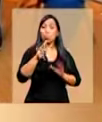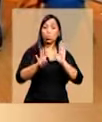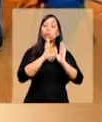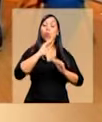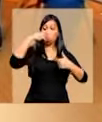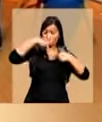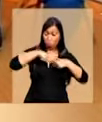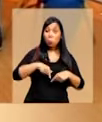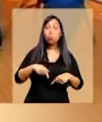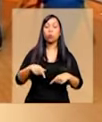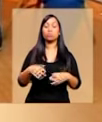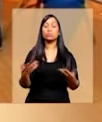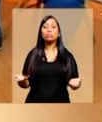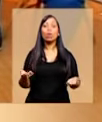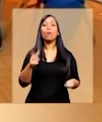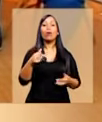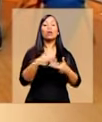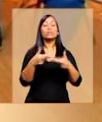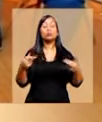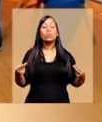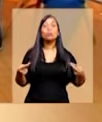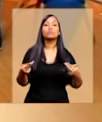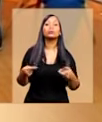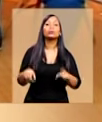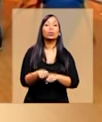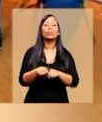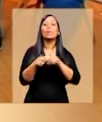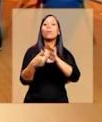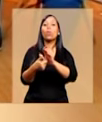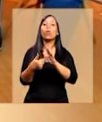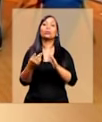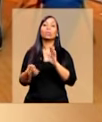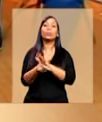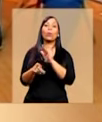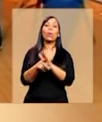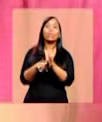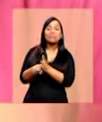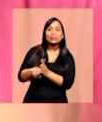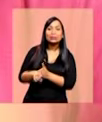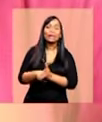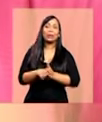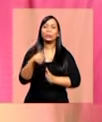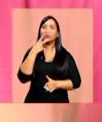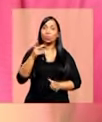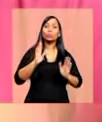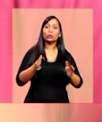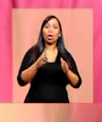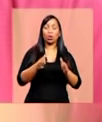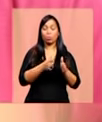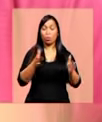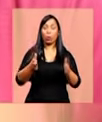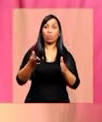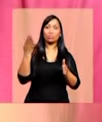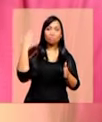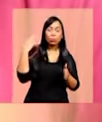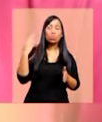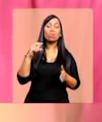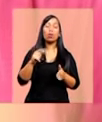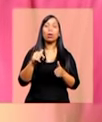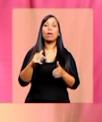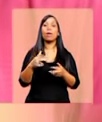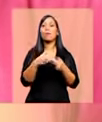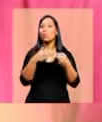e se conhecer. Exatamente, também, né? Claro. E é isso que também ilustra a dinâmica da ciência. A ciência, como eu disse também no bloco anterior,